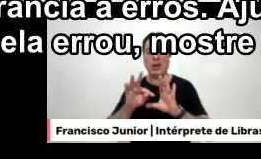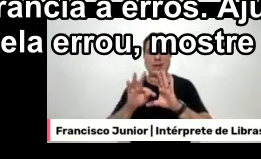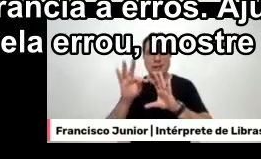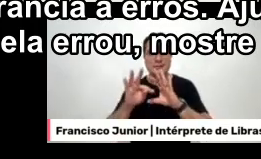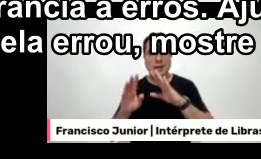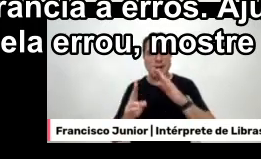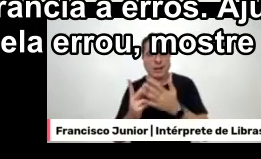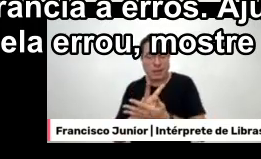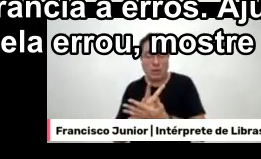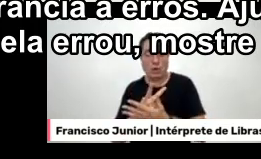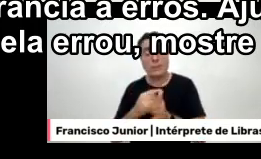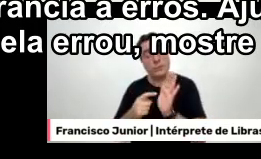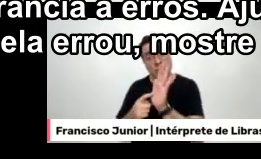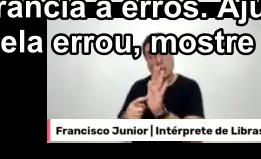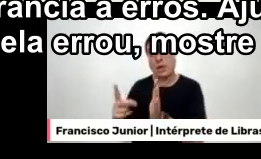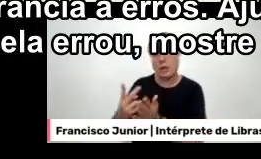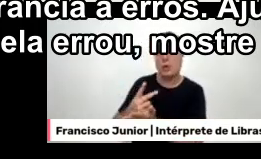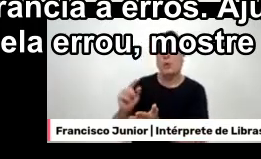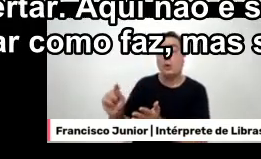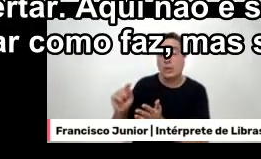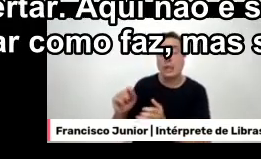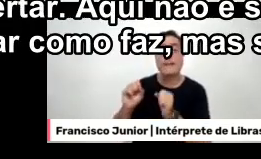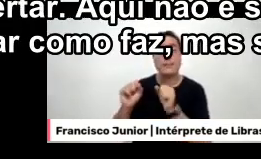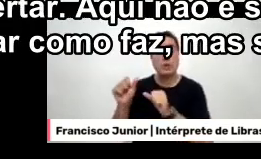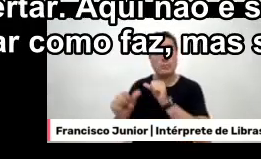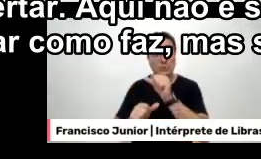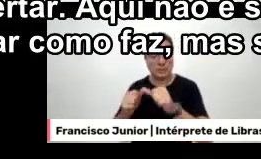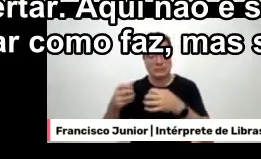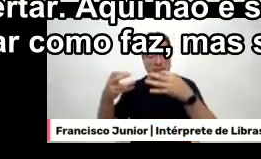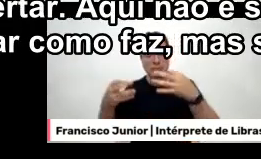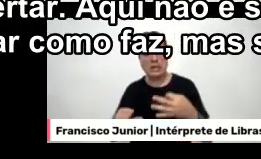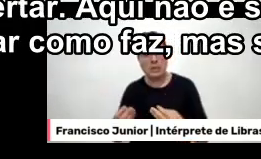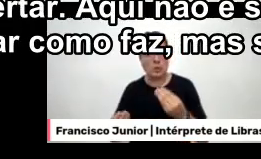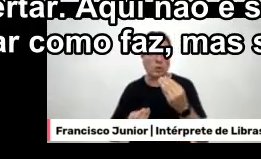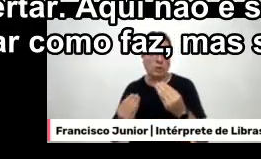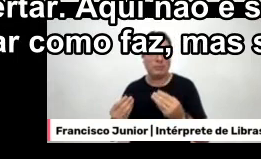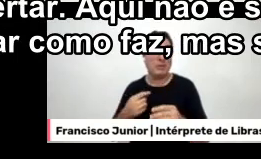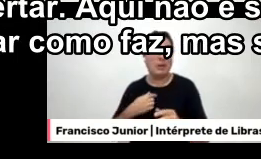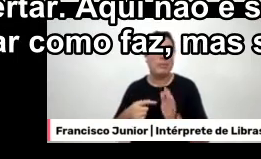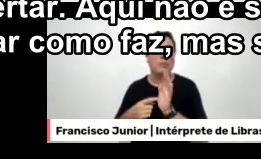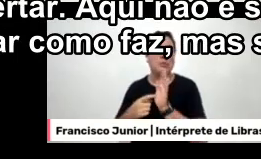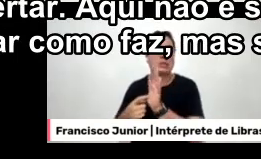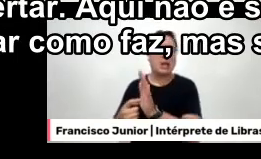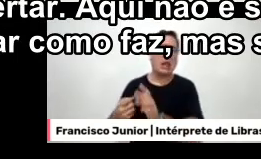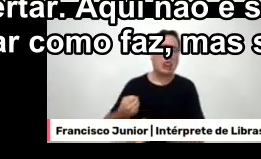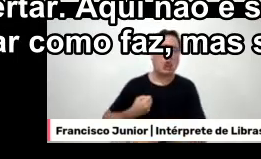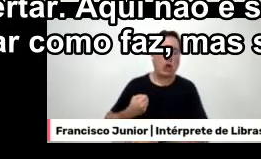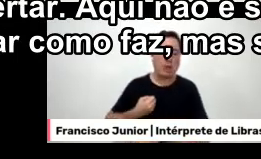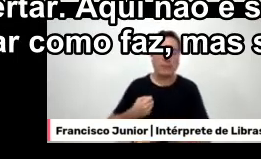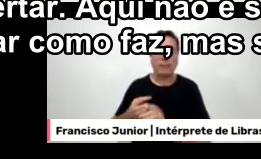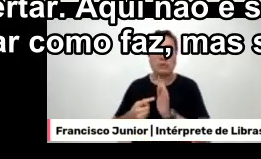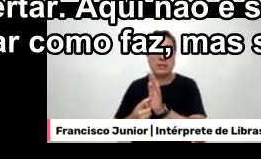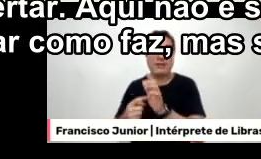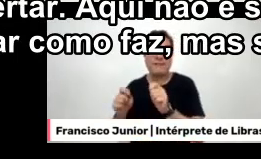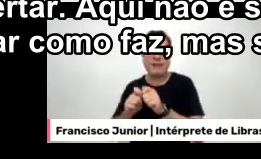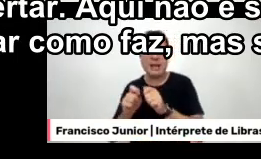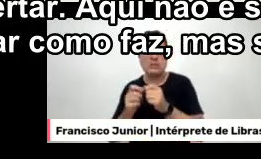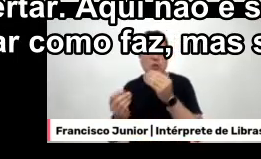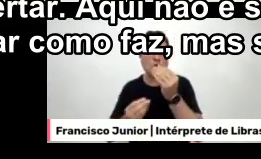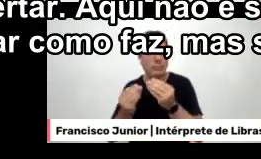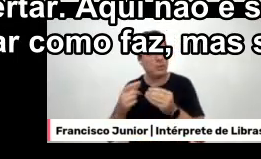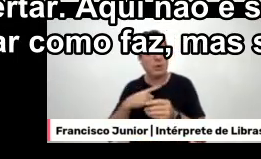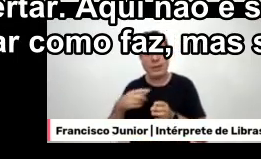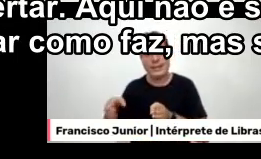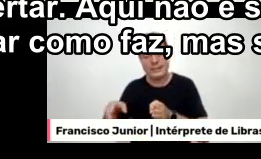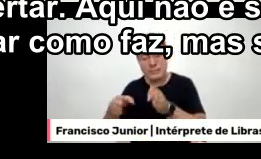errou. Mostre o que ela pode fazer para consertar. Aqui não é sobre mostrar o resultado, mostrar como faz, mas sim dar